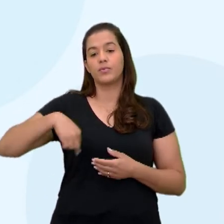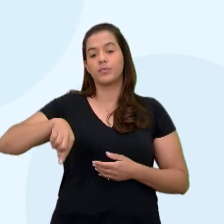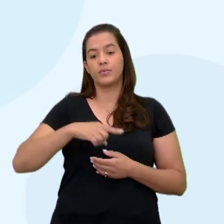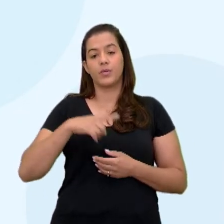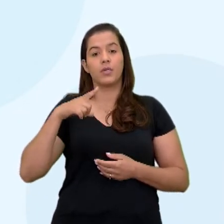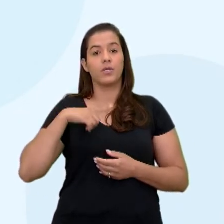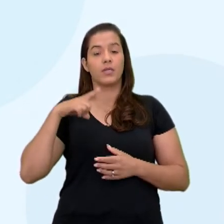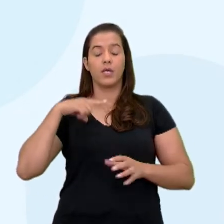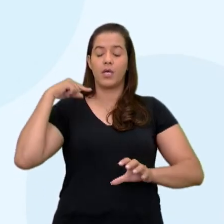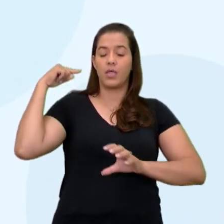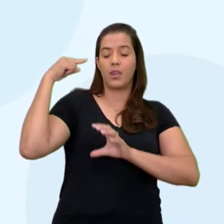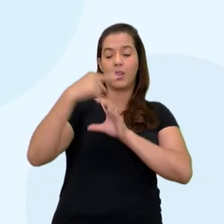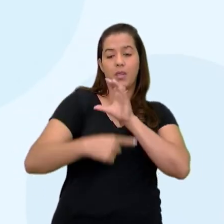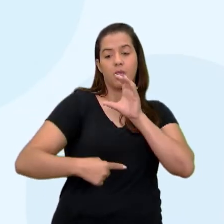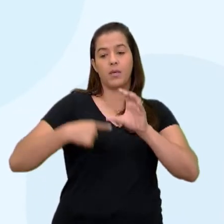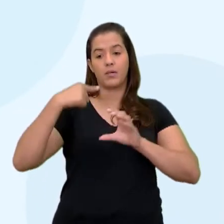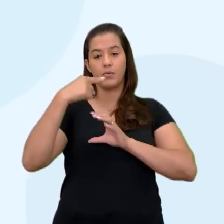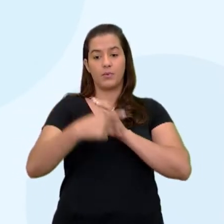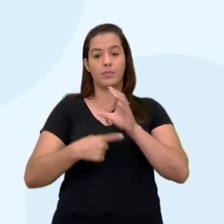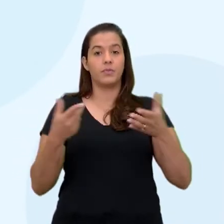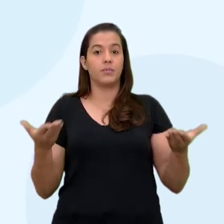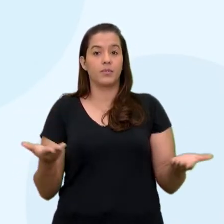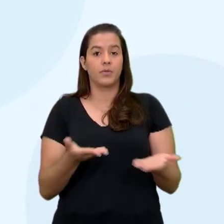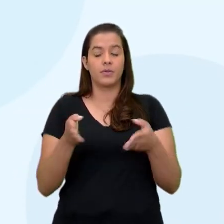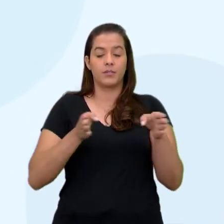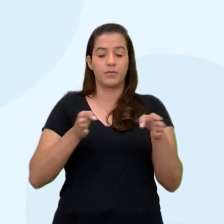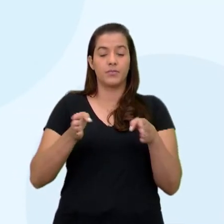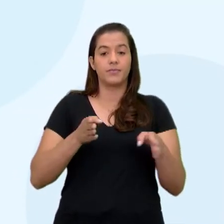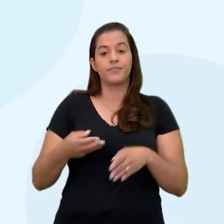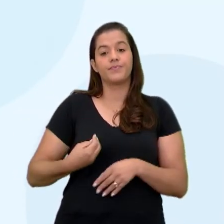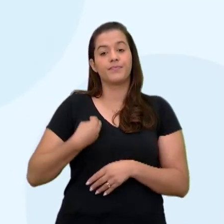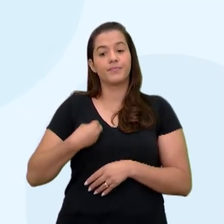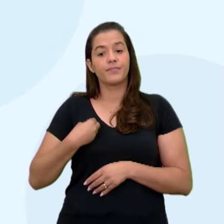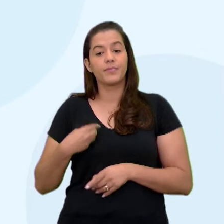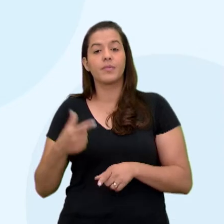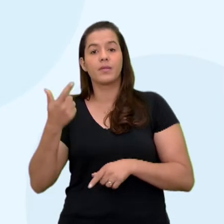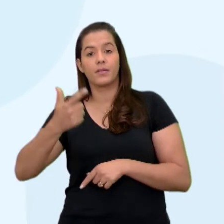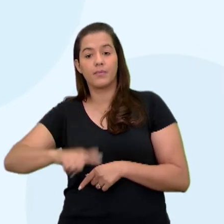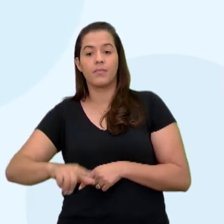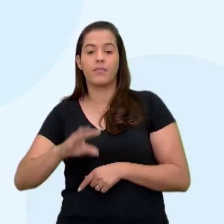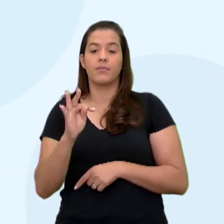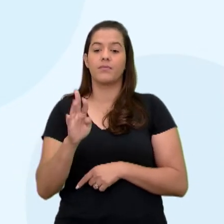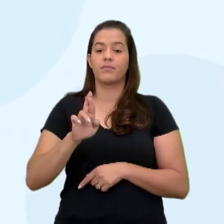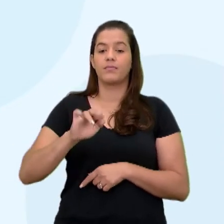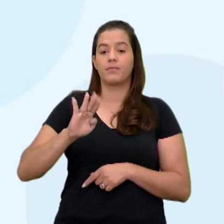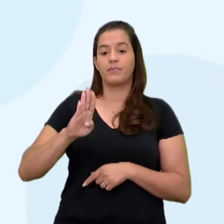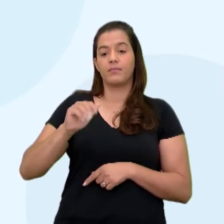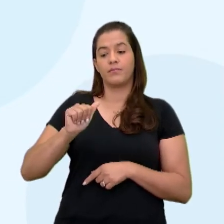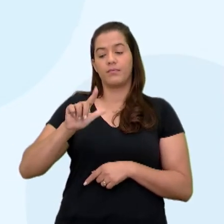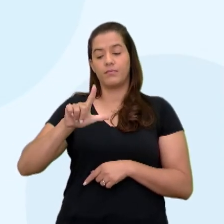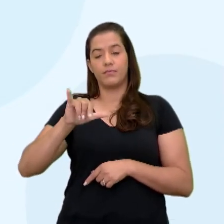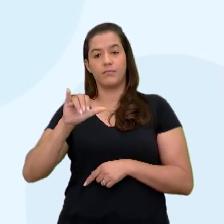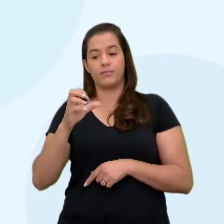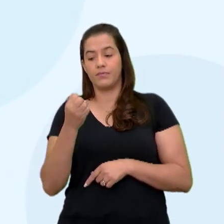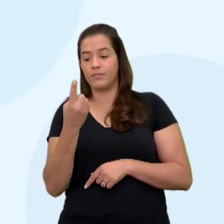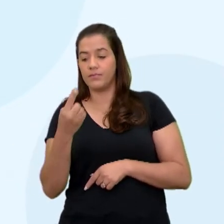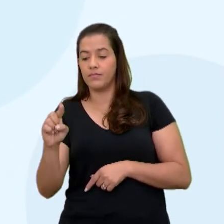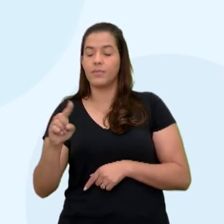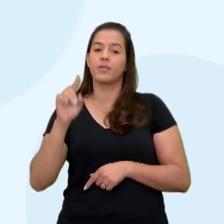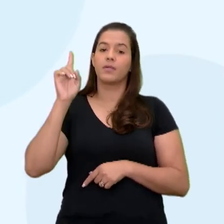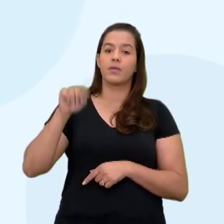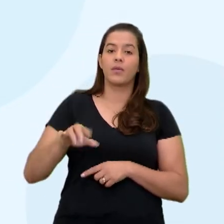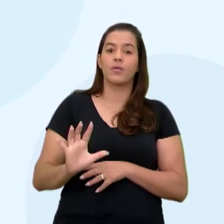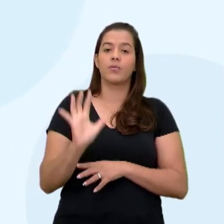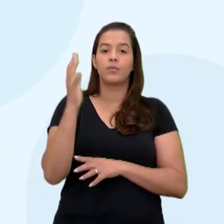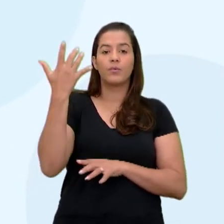da globalização, a tribalização, que é um fenômeno de